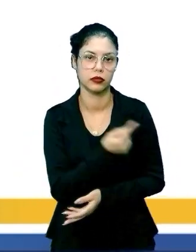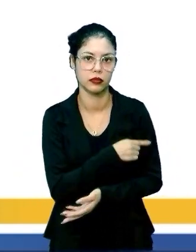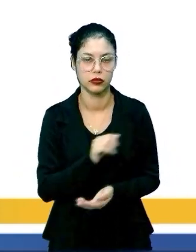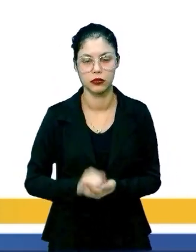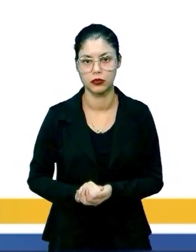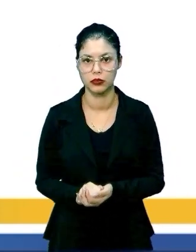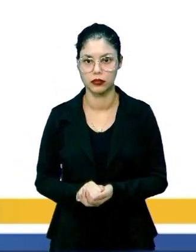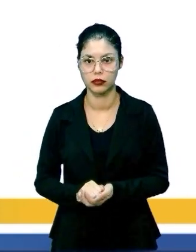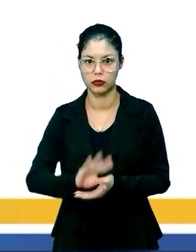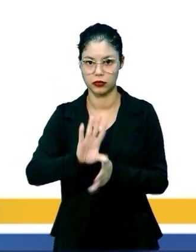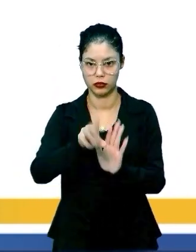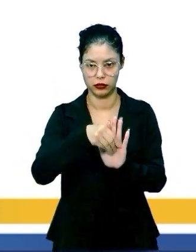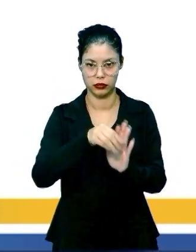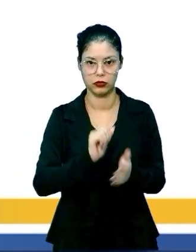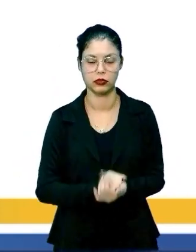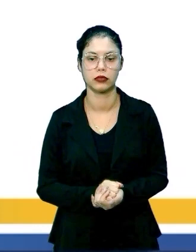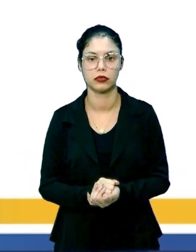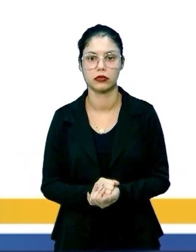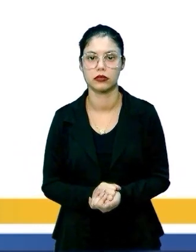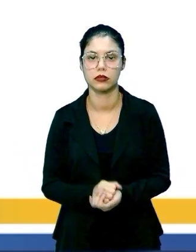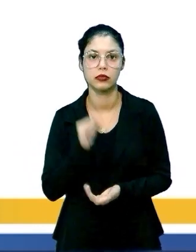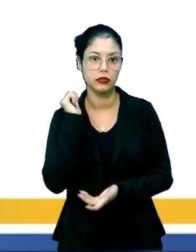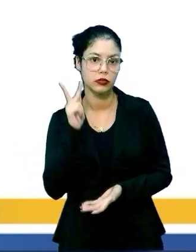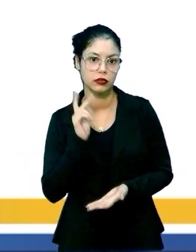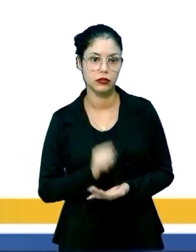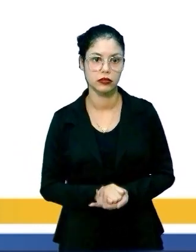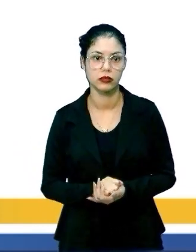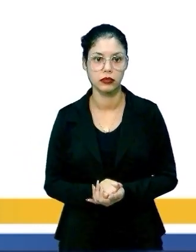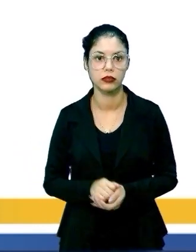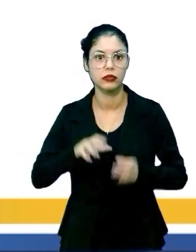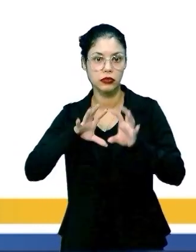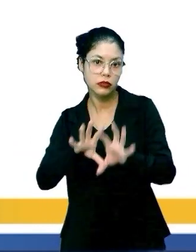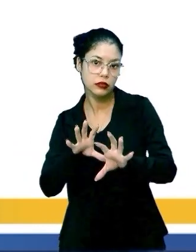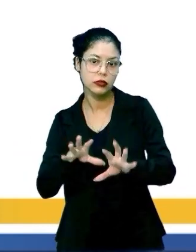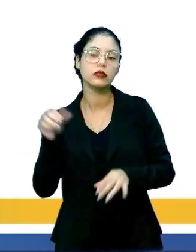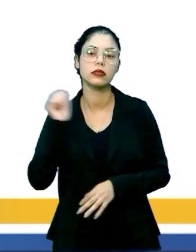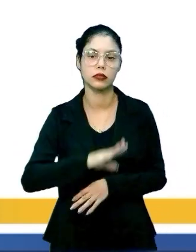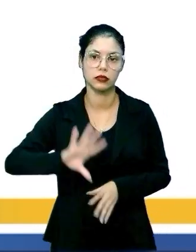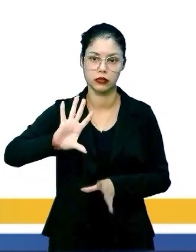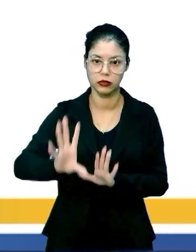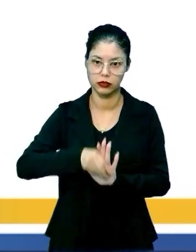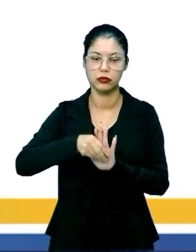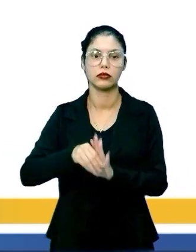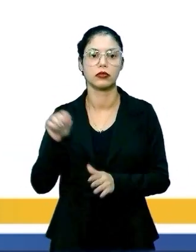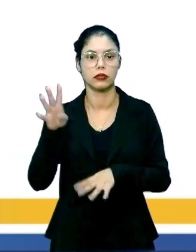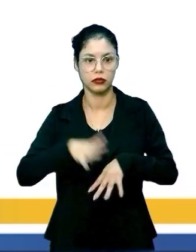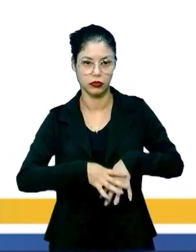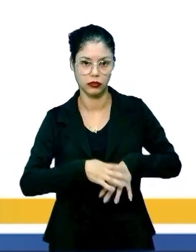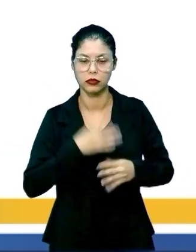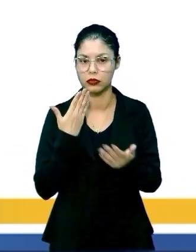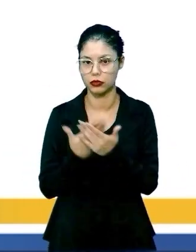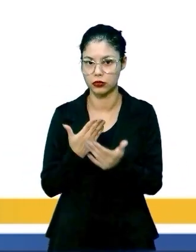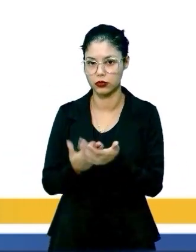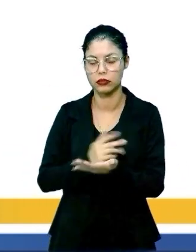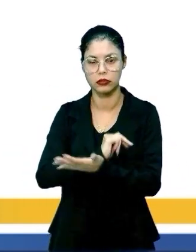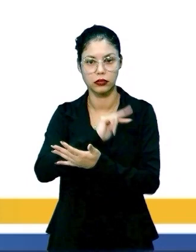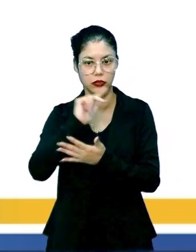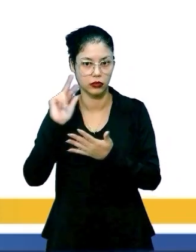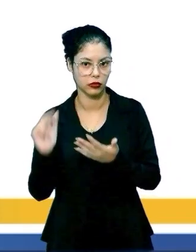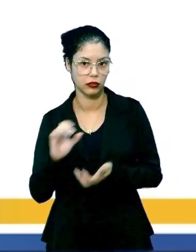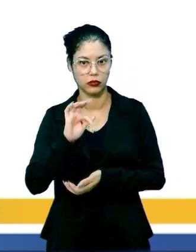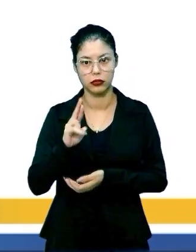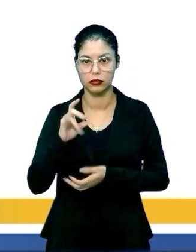nosso regime de aplicação que colocamos, ok? Sendo uma área aplicada da matemática, estuda